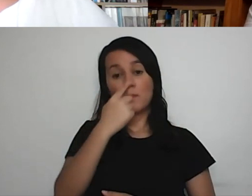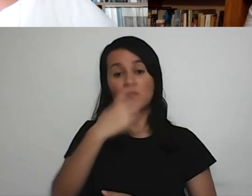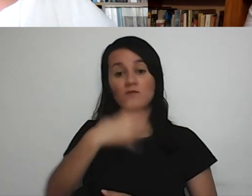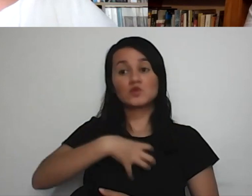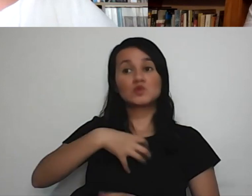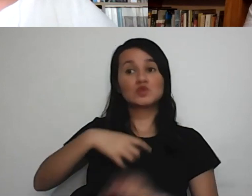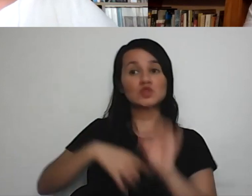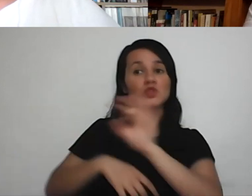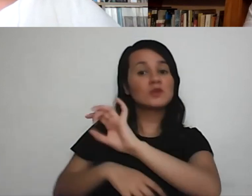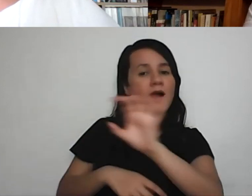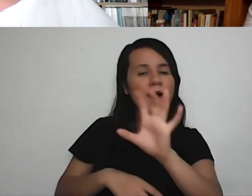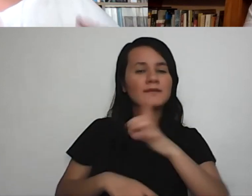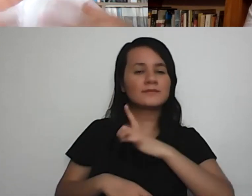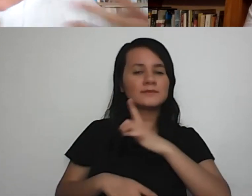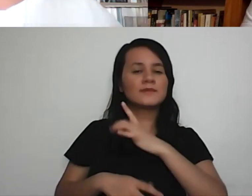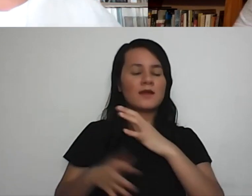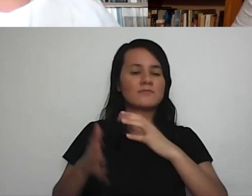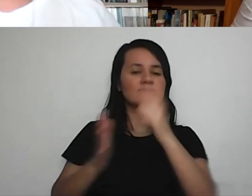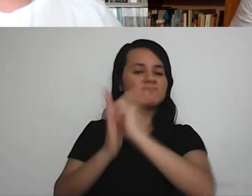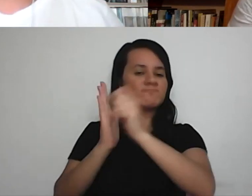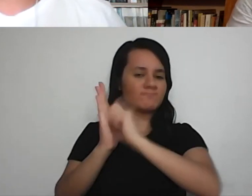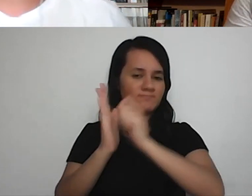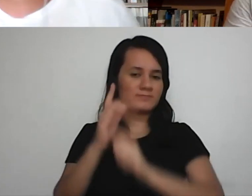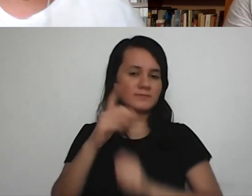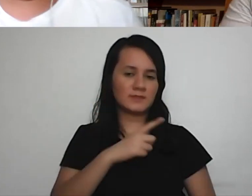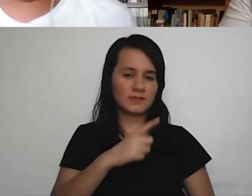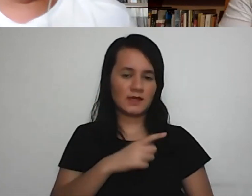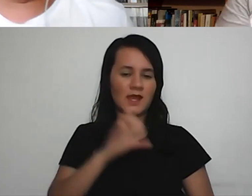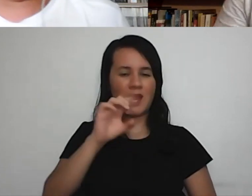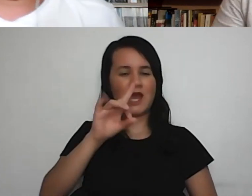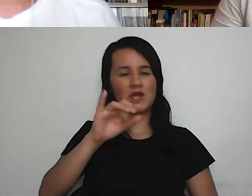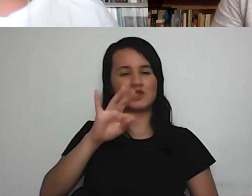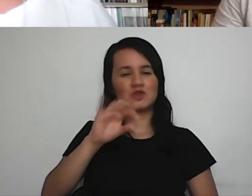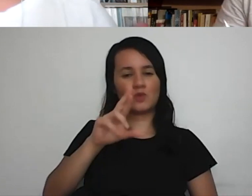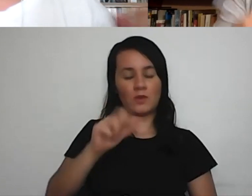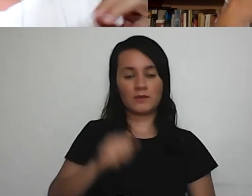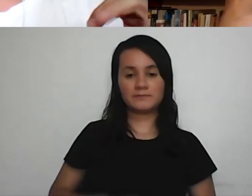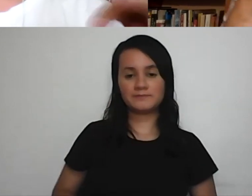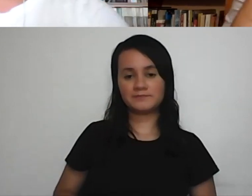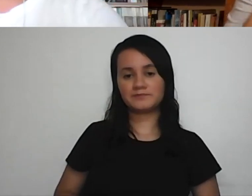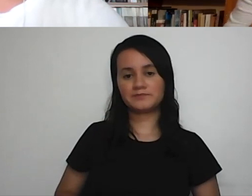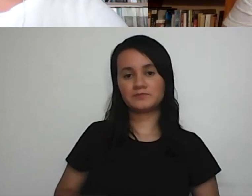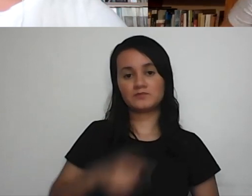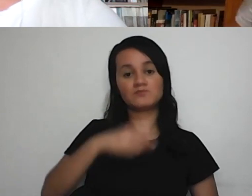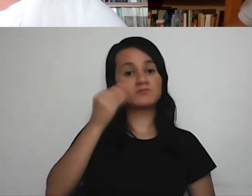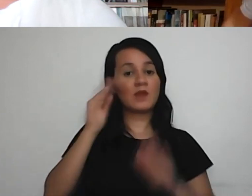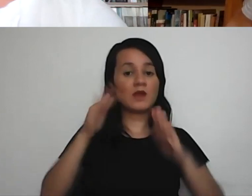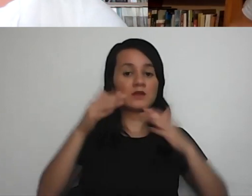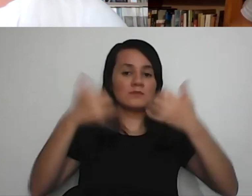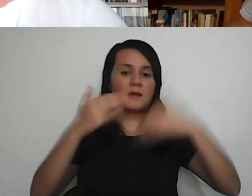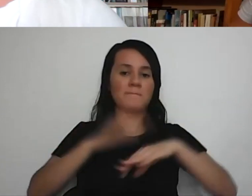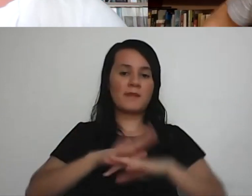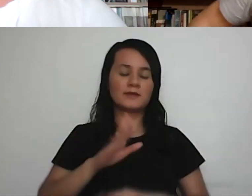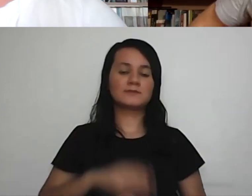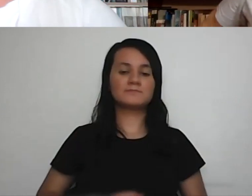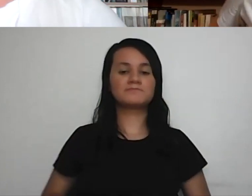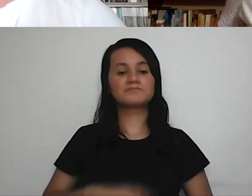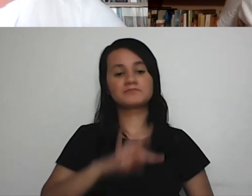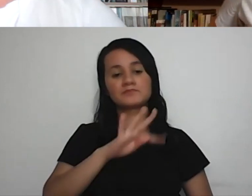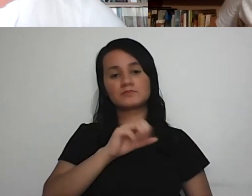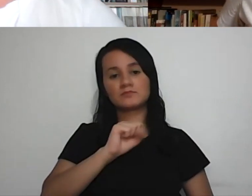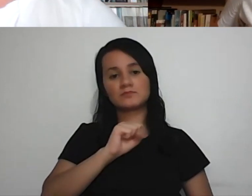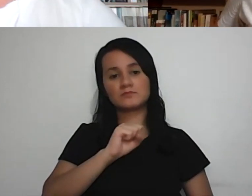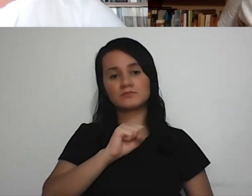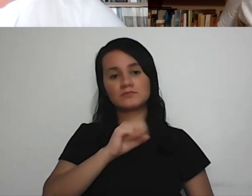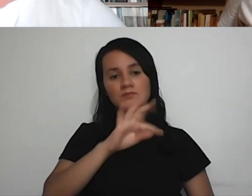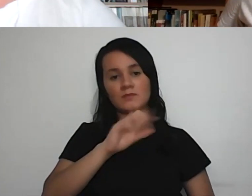mais têm escrito, né? Então, nós vamos tentar tocar um pouco nisso. Mas, Tarso, acho que